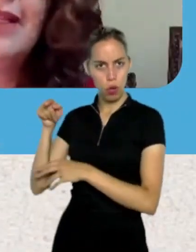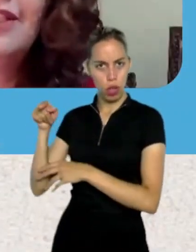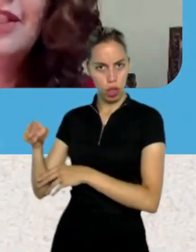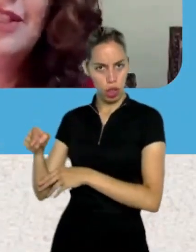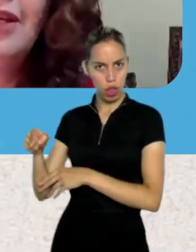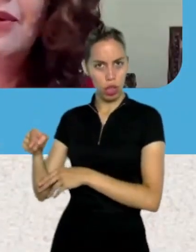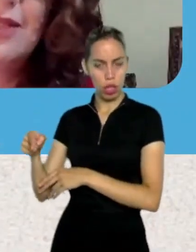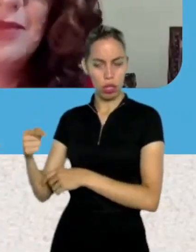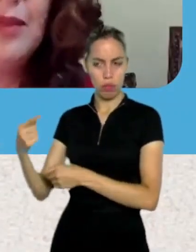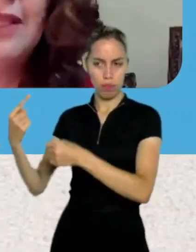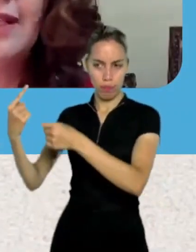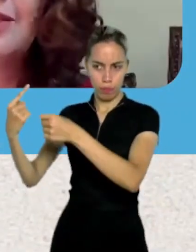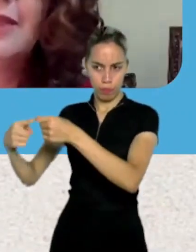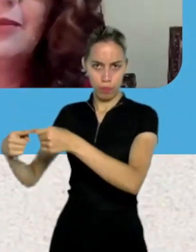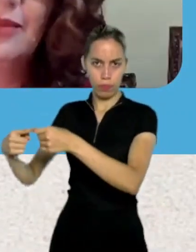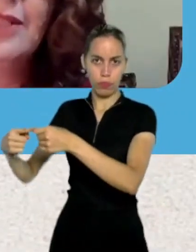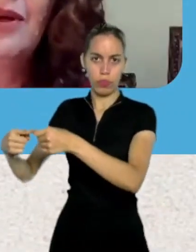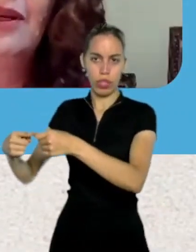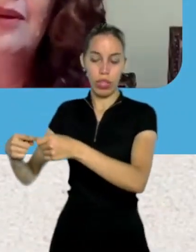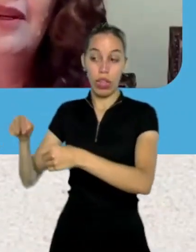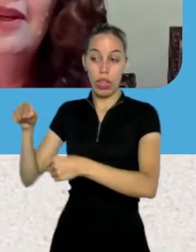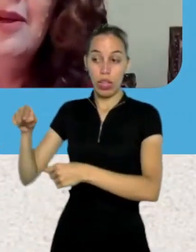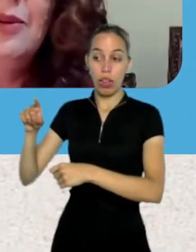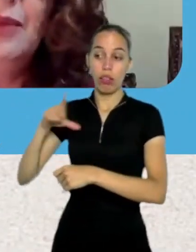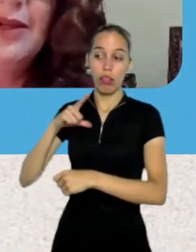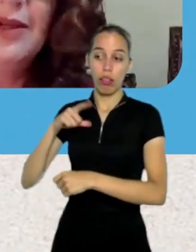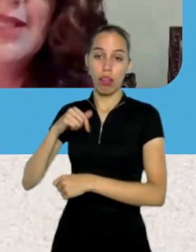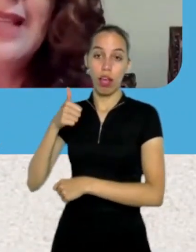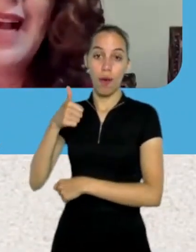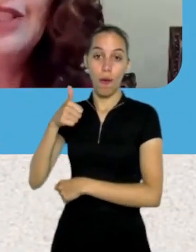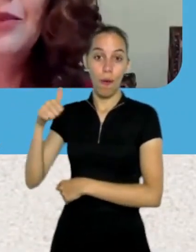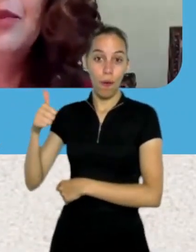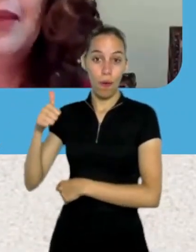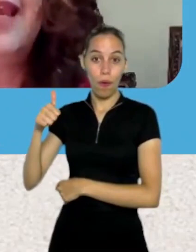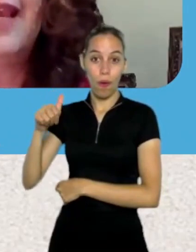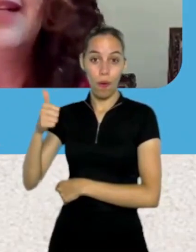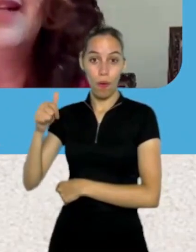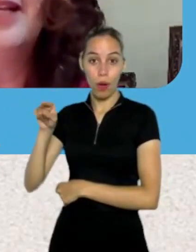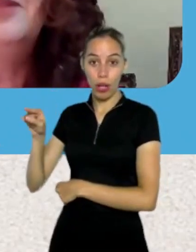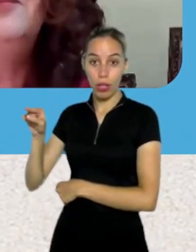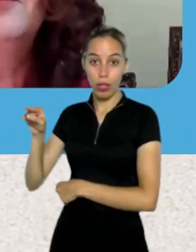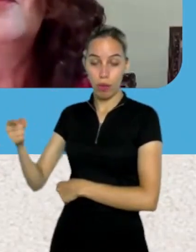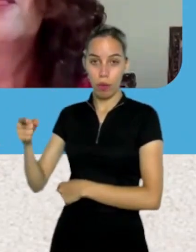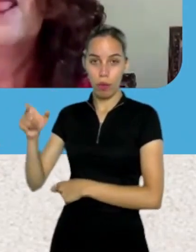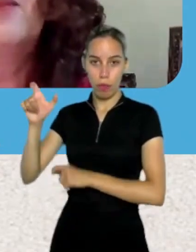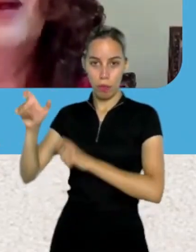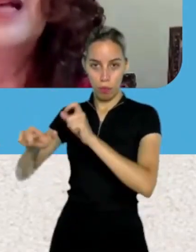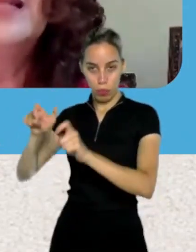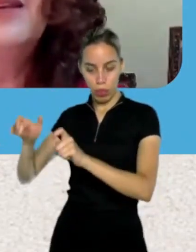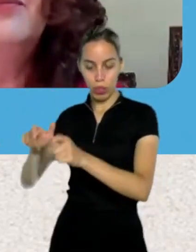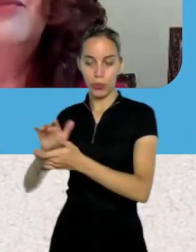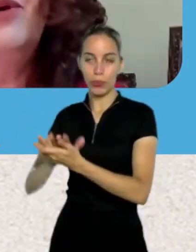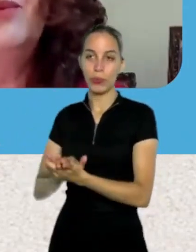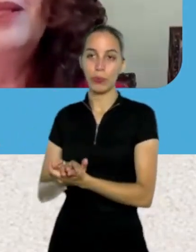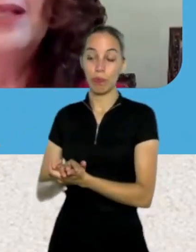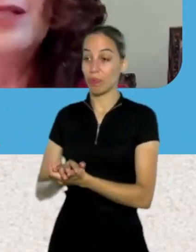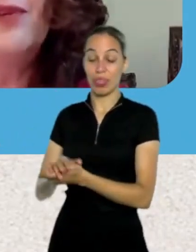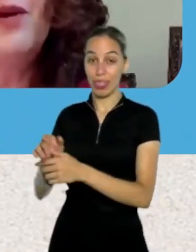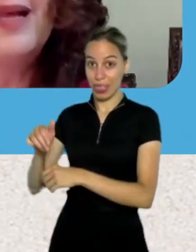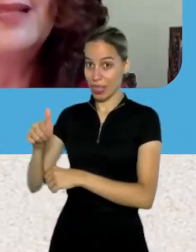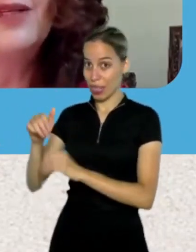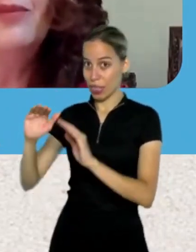Carmo da Mata a gente tem 11 mil habitantes, uma escola, uma cidade muito pequena, né? Mas que foi